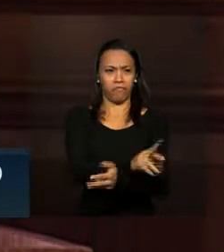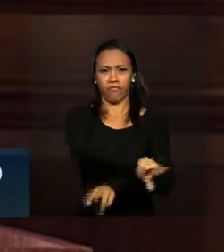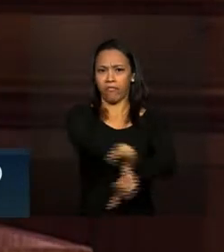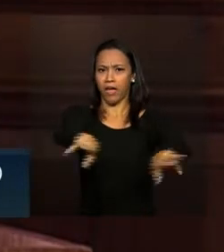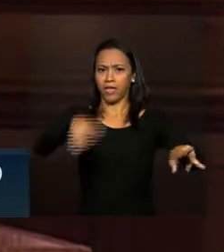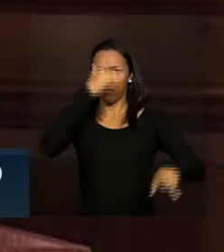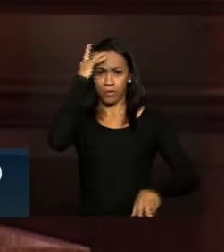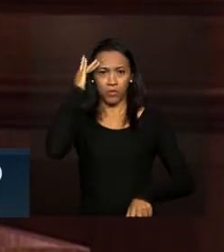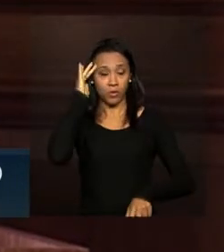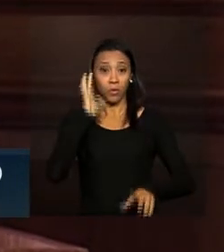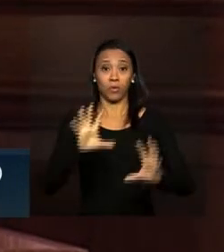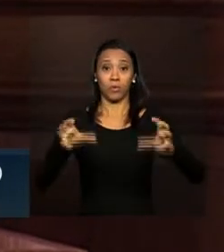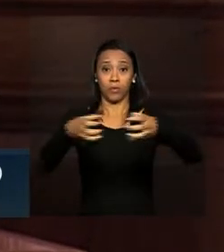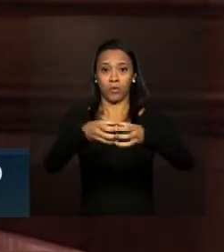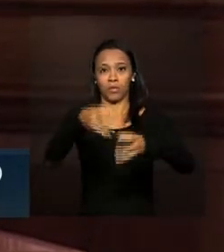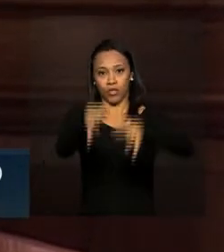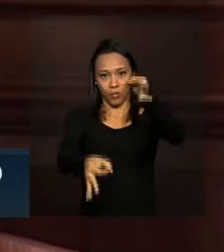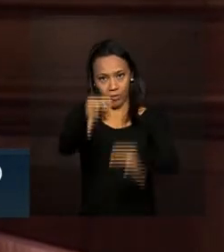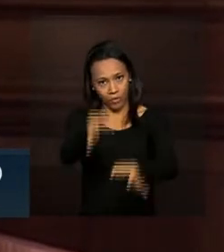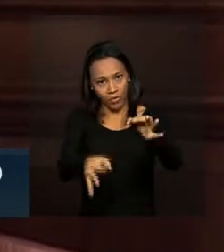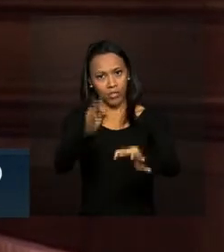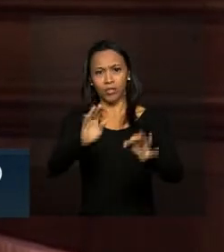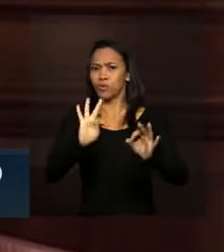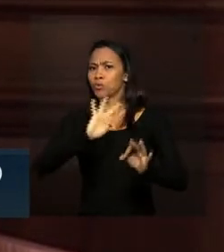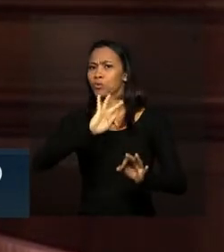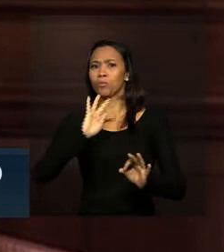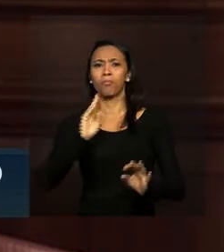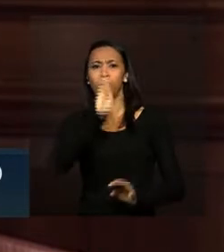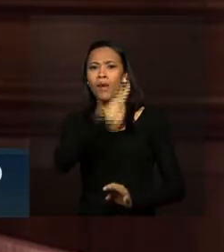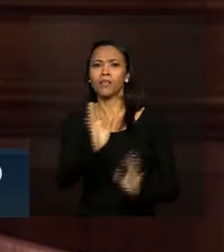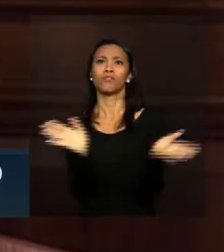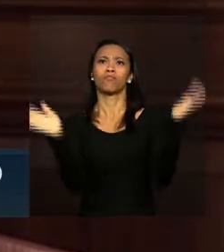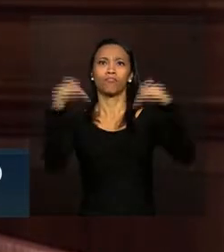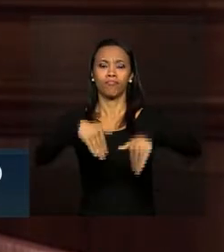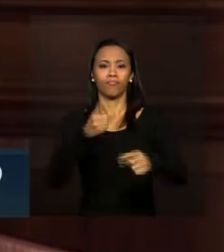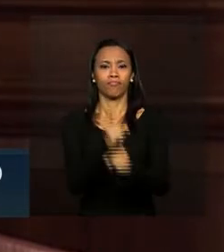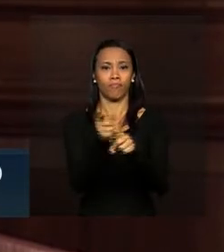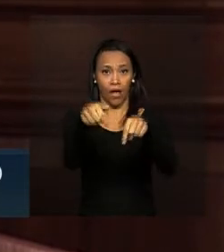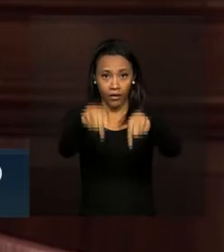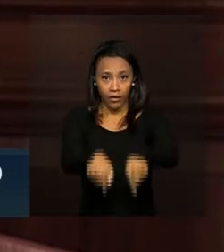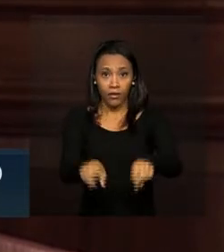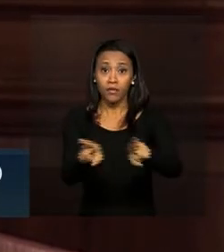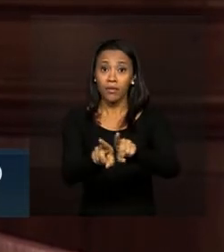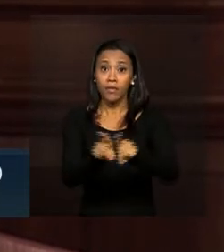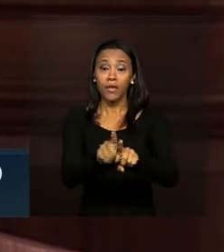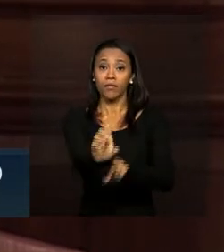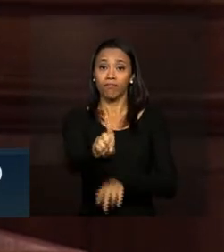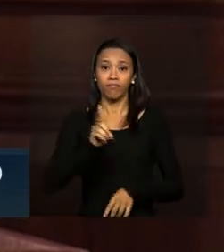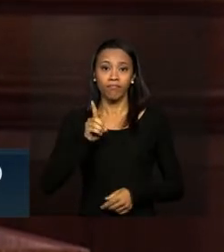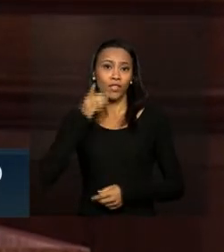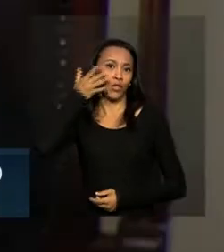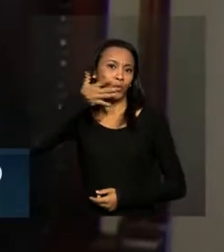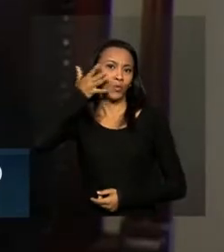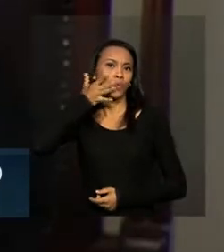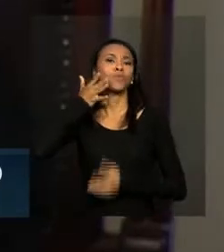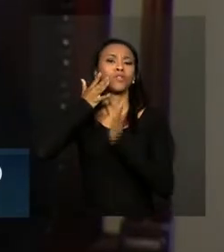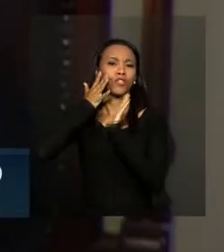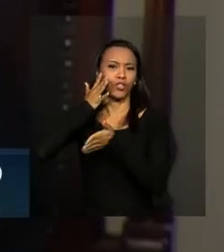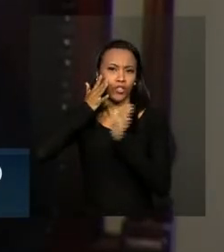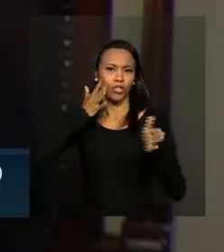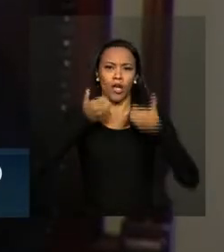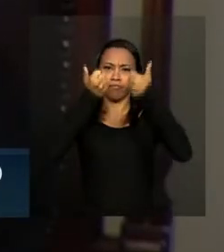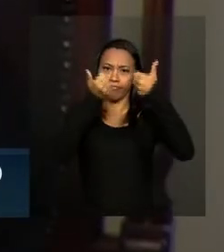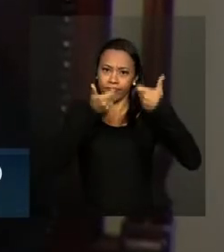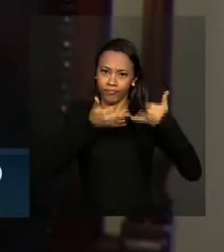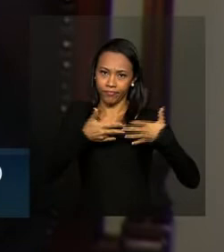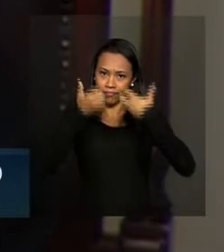do Judiciário de todo o Brasil, mas também pelos discursos que aqui foram pronunciados. E desde